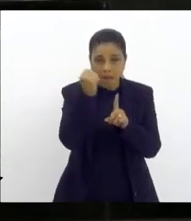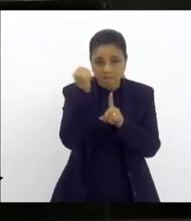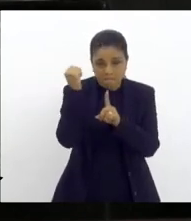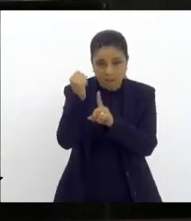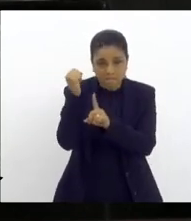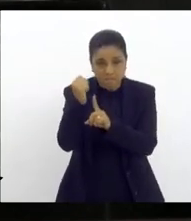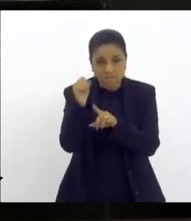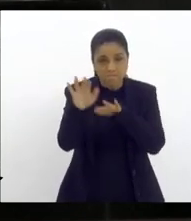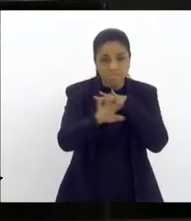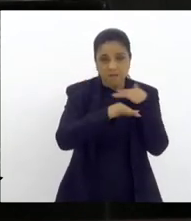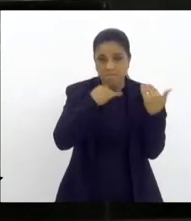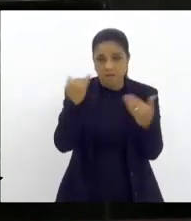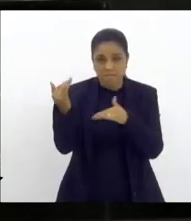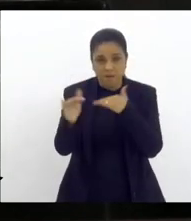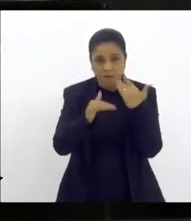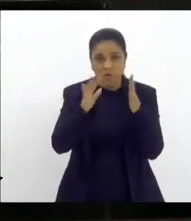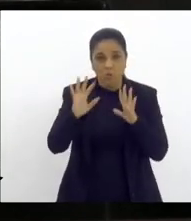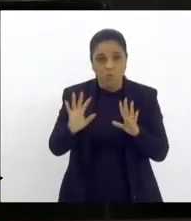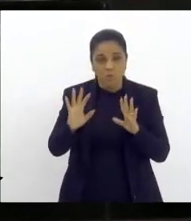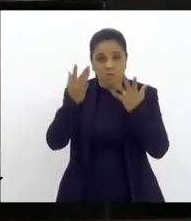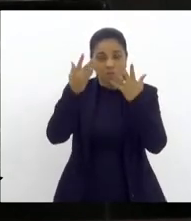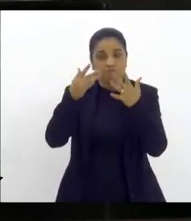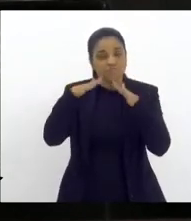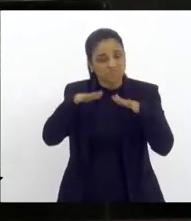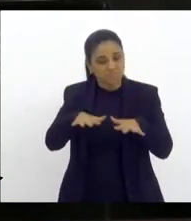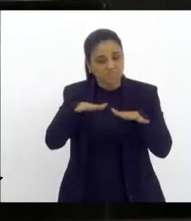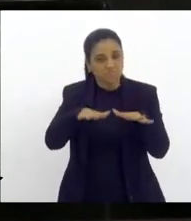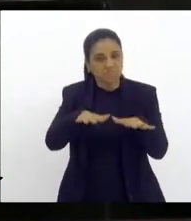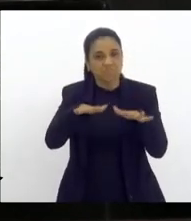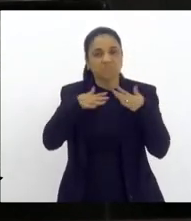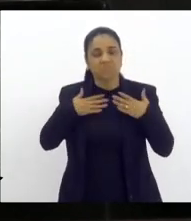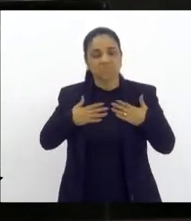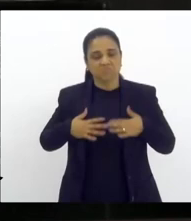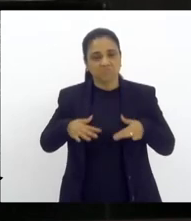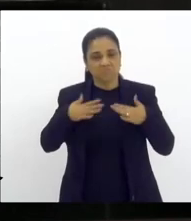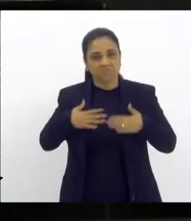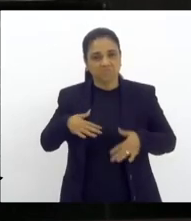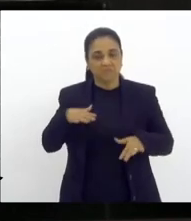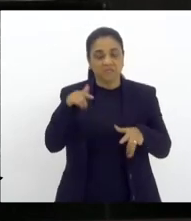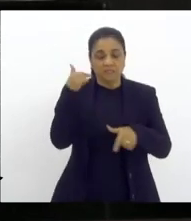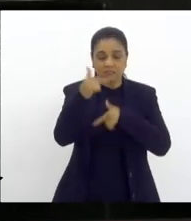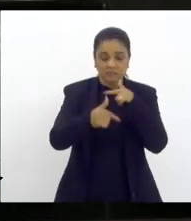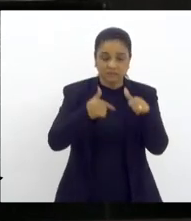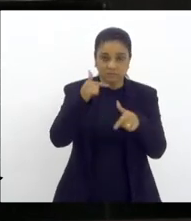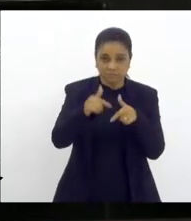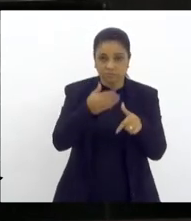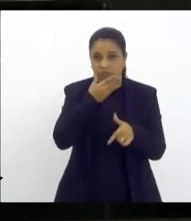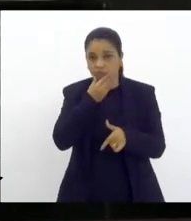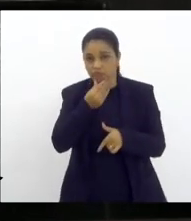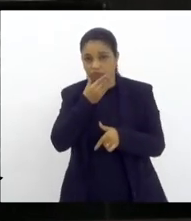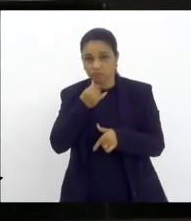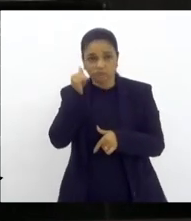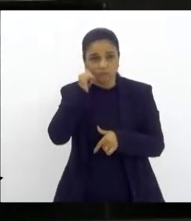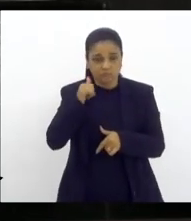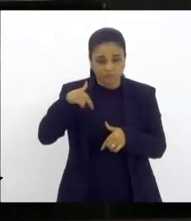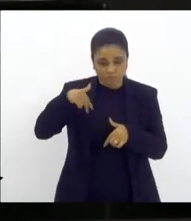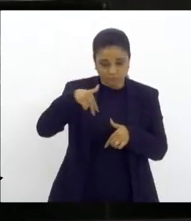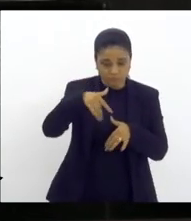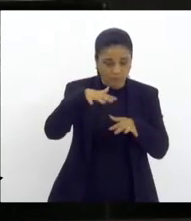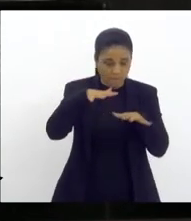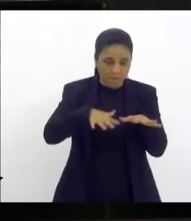numa manifestação pacífica trabalhadores e trabalhadores estavam caminhando